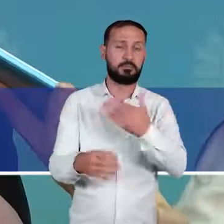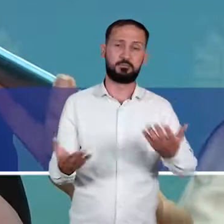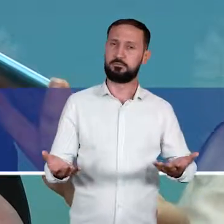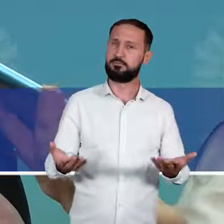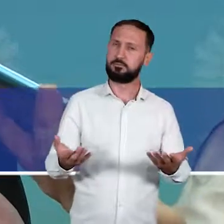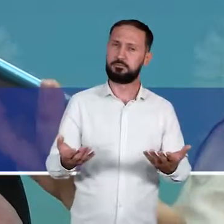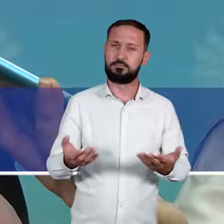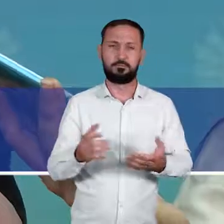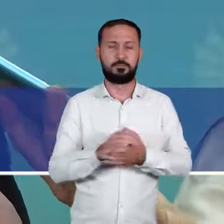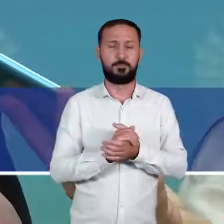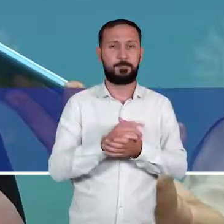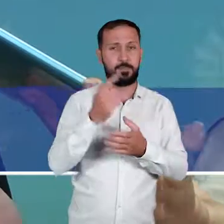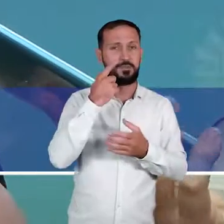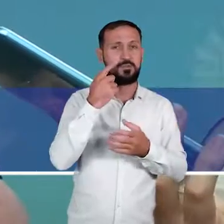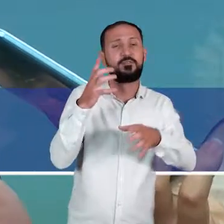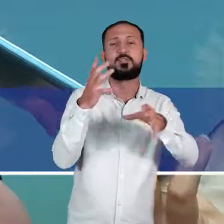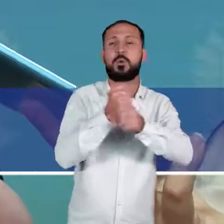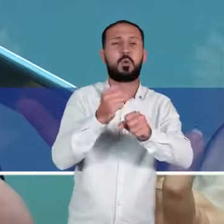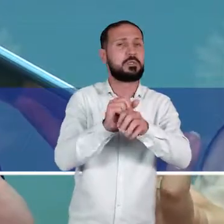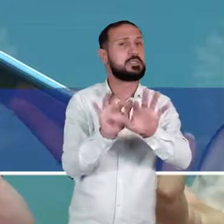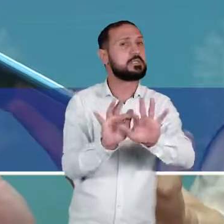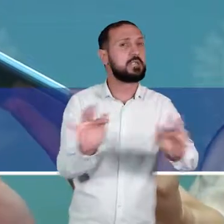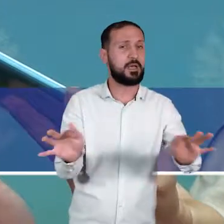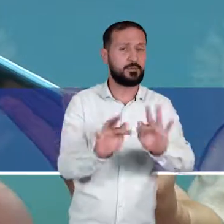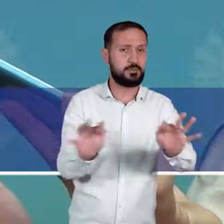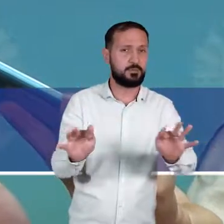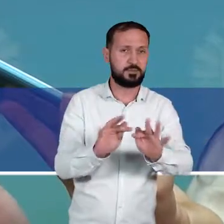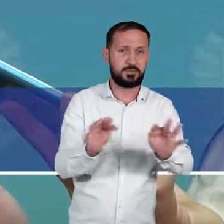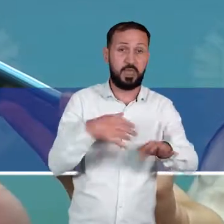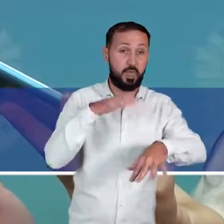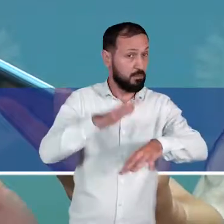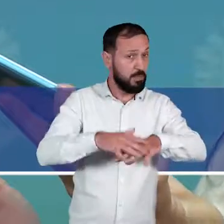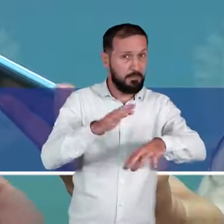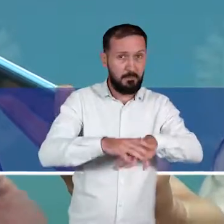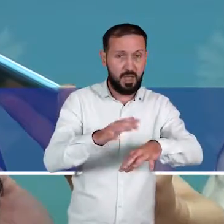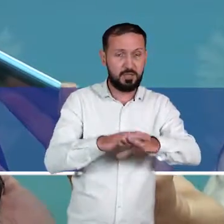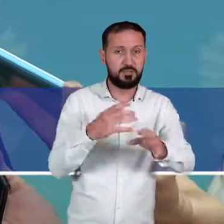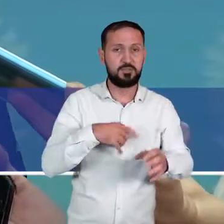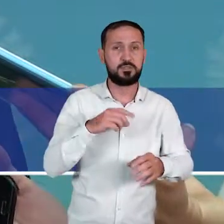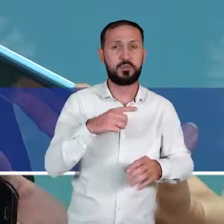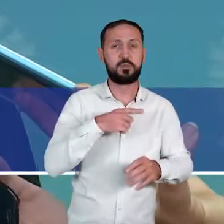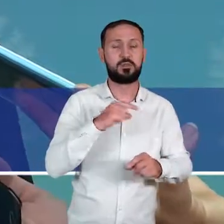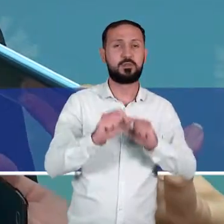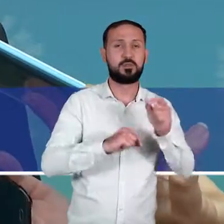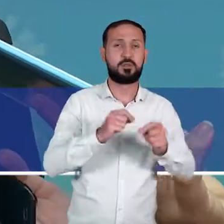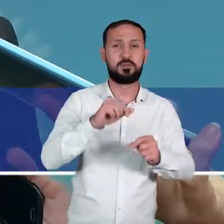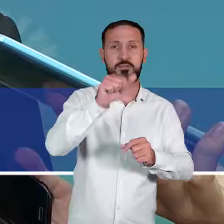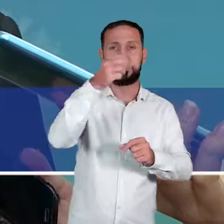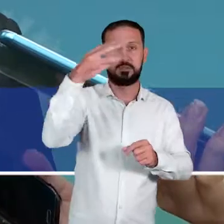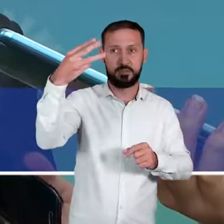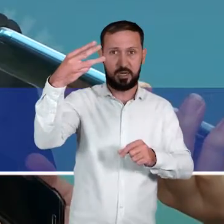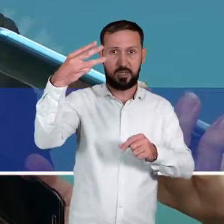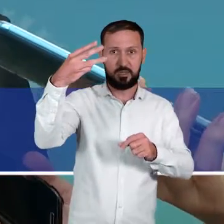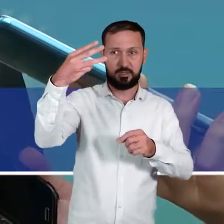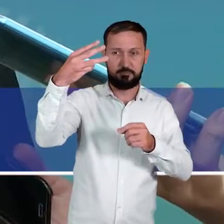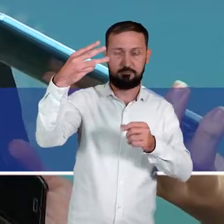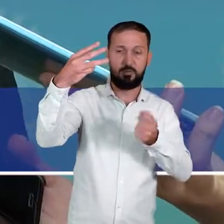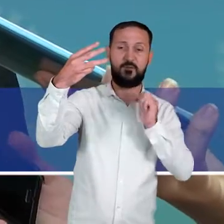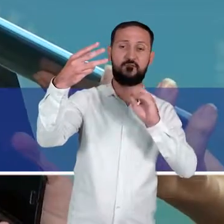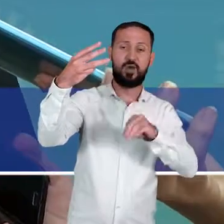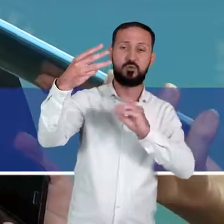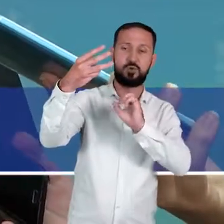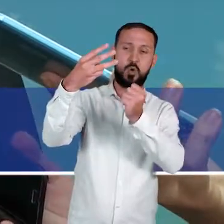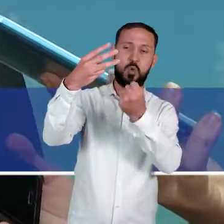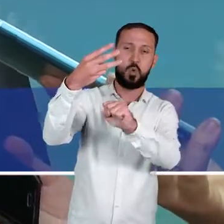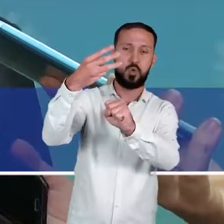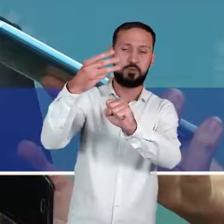a gente, pegando essa conta, é uma conta simples, matemática. Se eu tenho para receber 13, se eu devo 8, eu